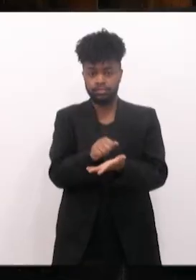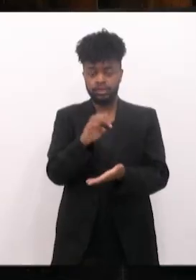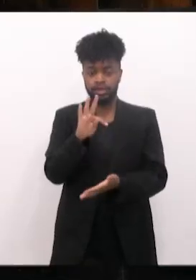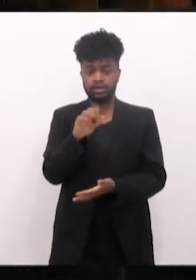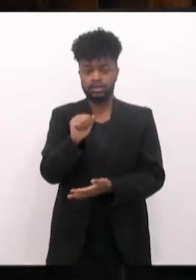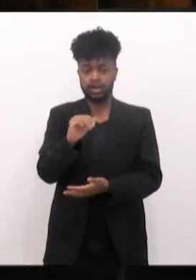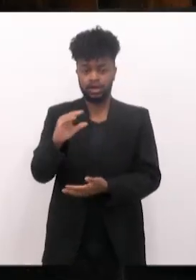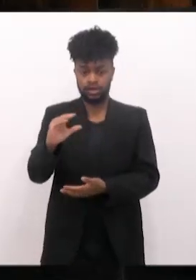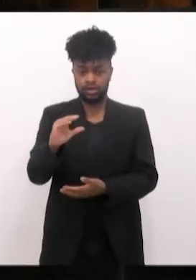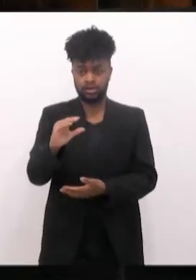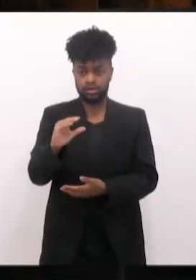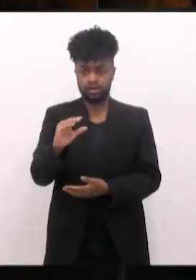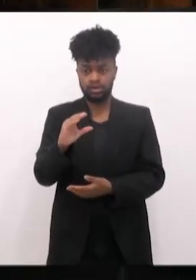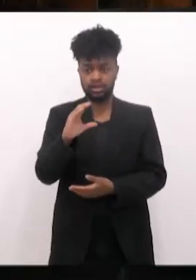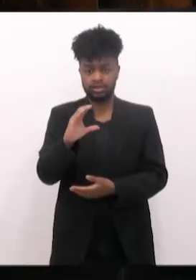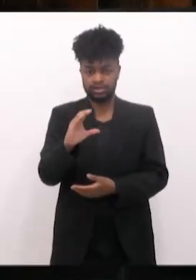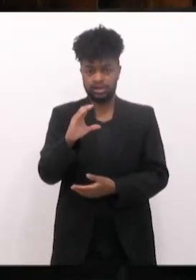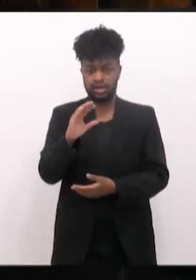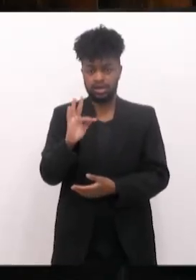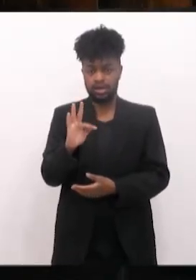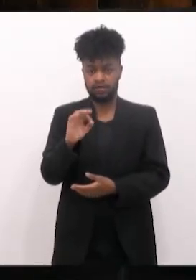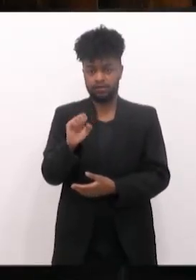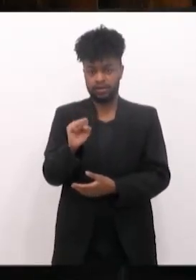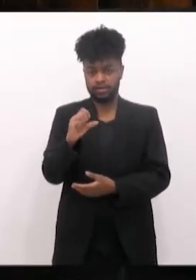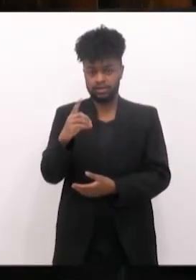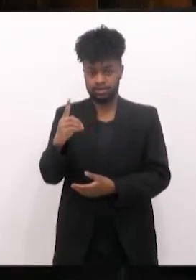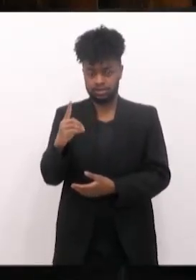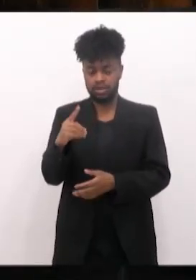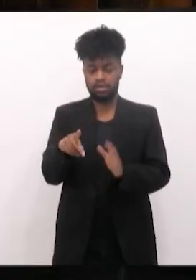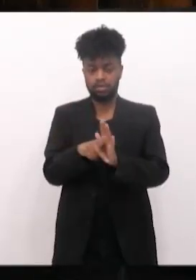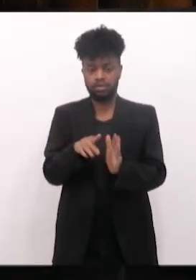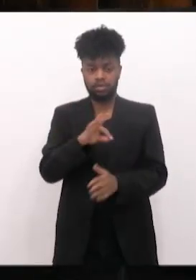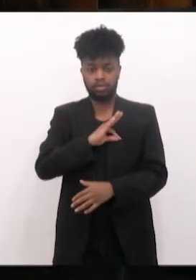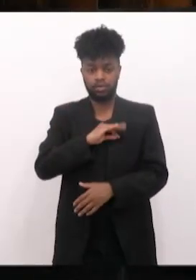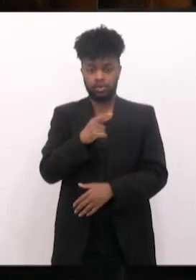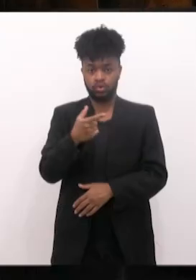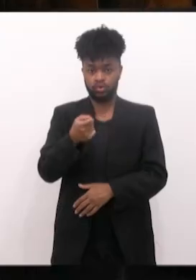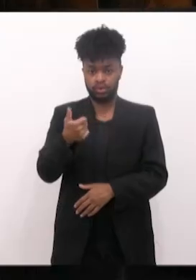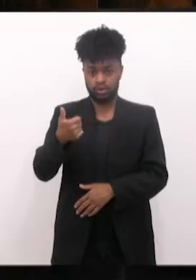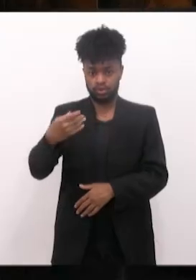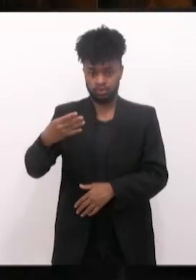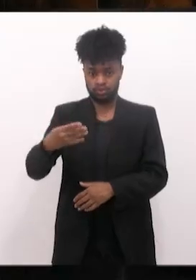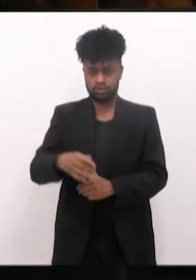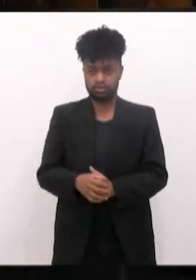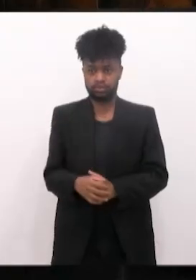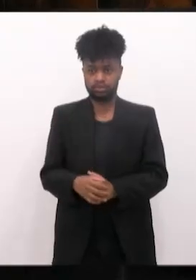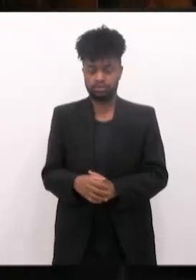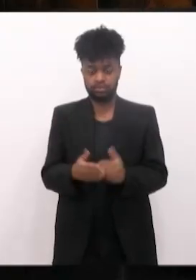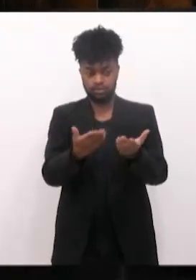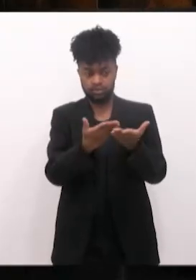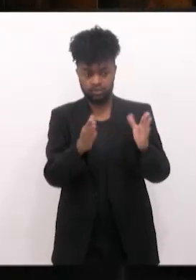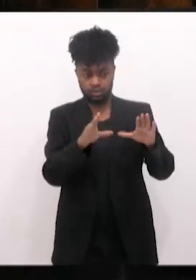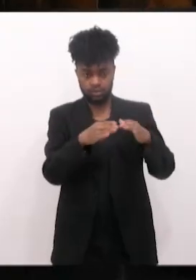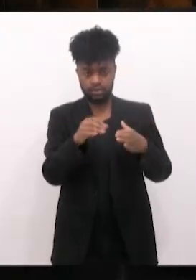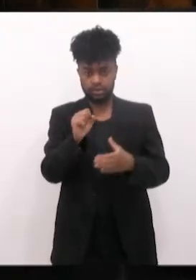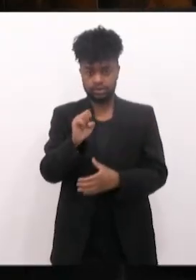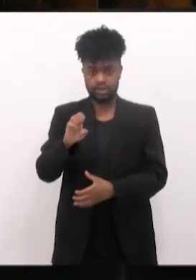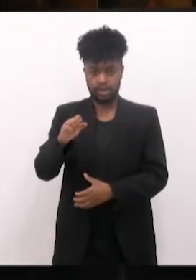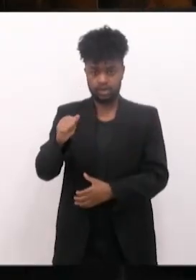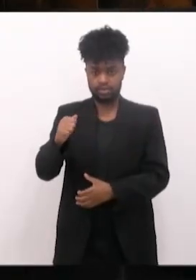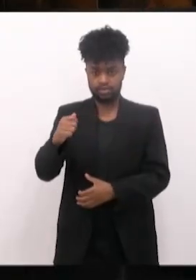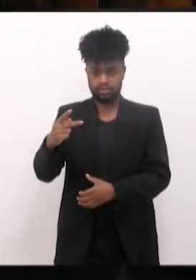do CFSD, da PEMES 2014, pessoal da CEP de